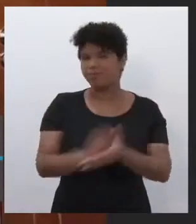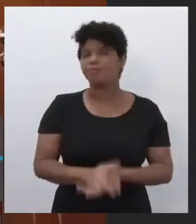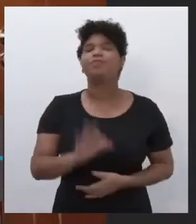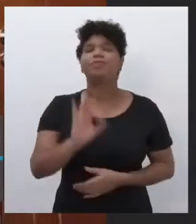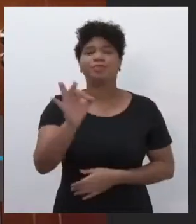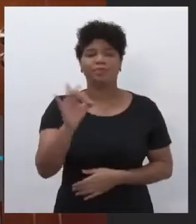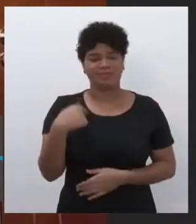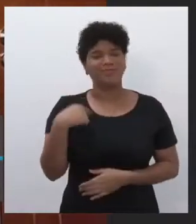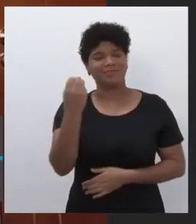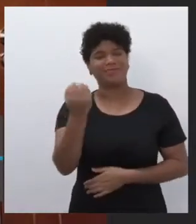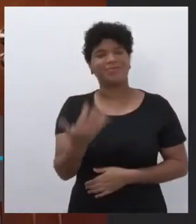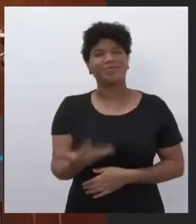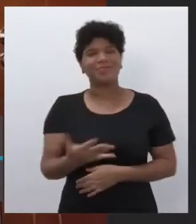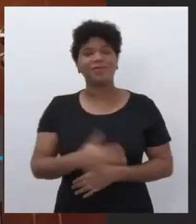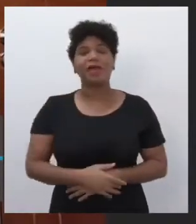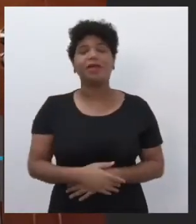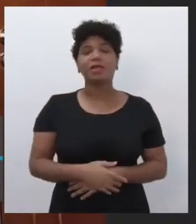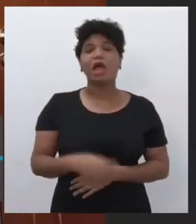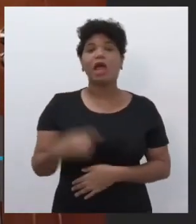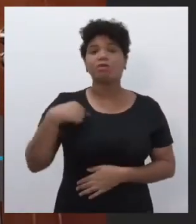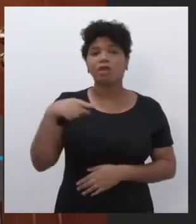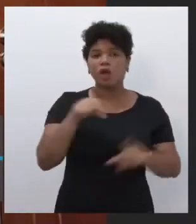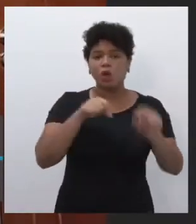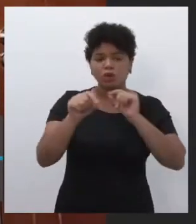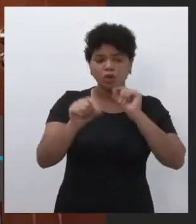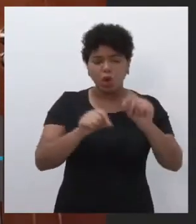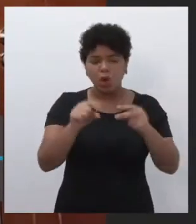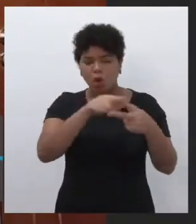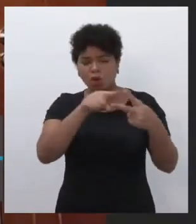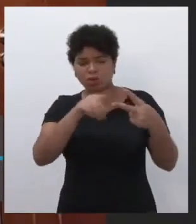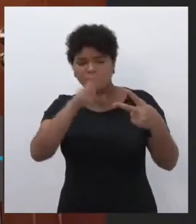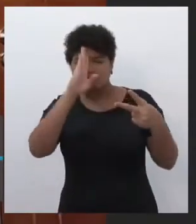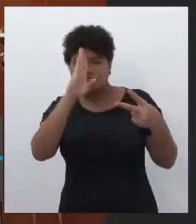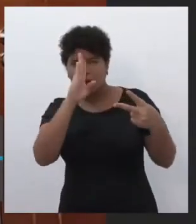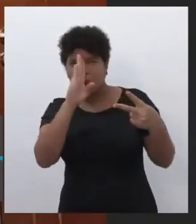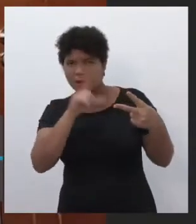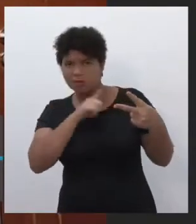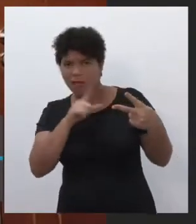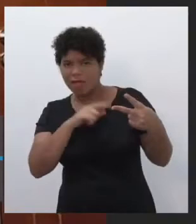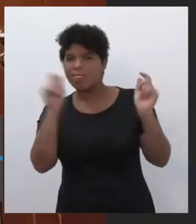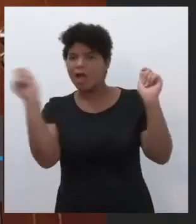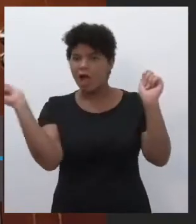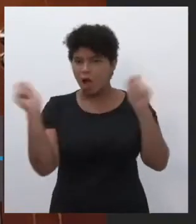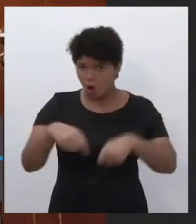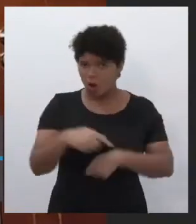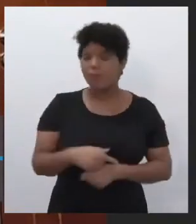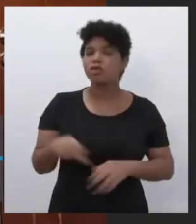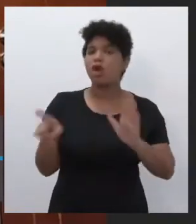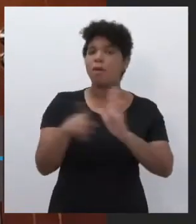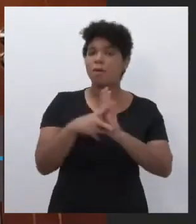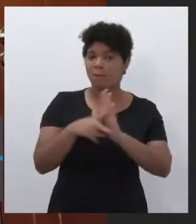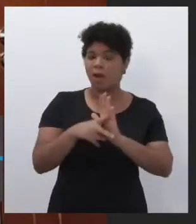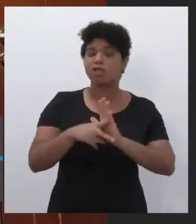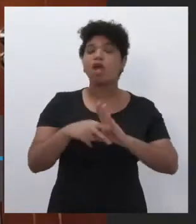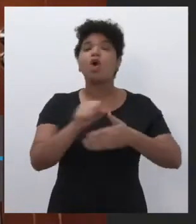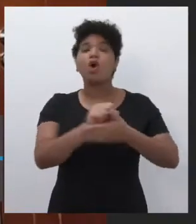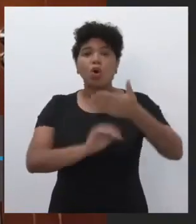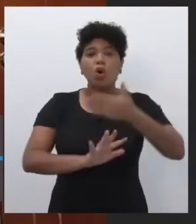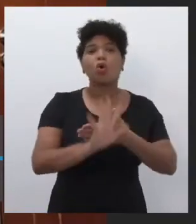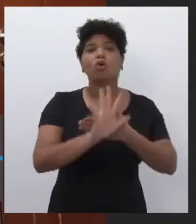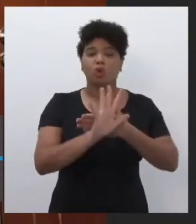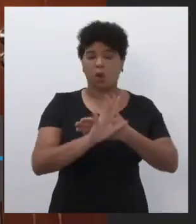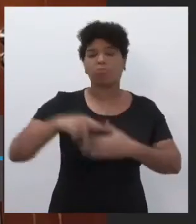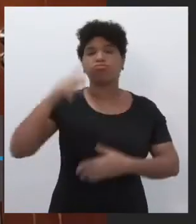aí também a gente optou por destacar 2 das 10 competências gerais do currículo paulista, uma vez que